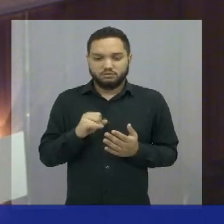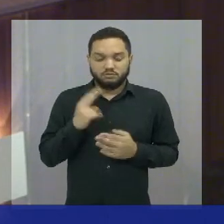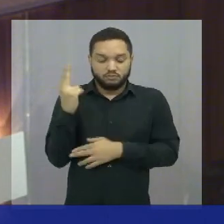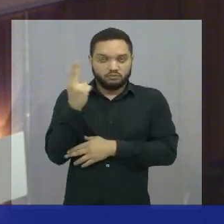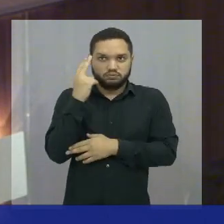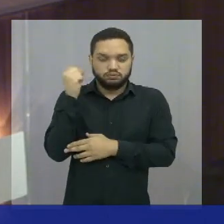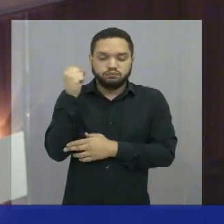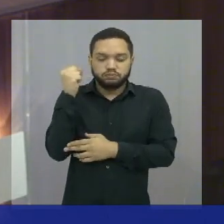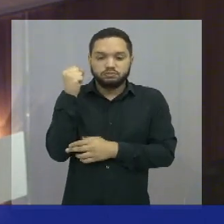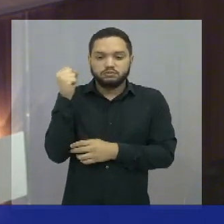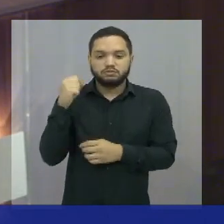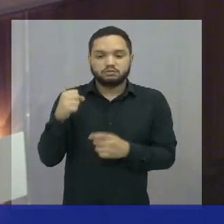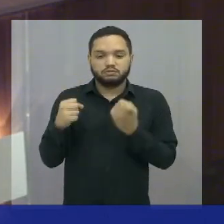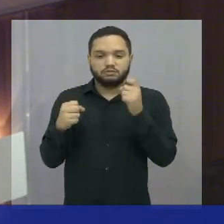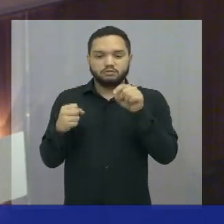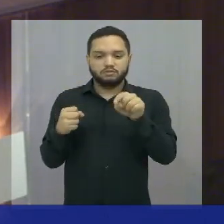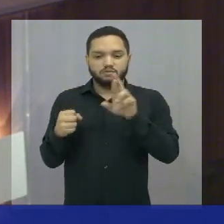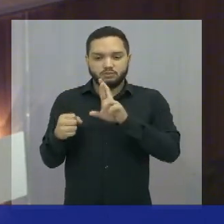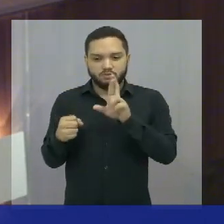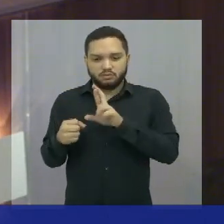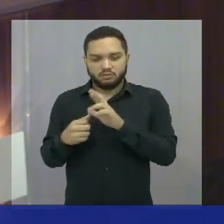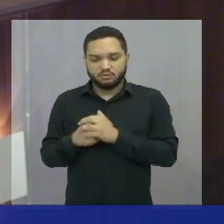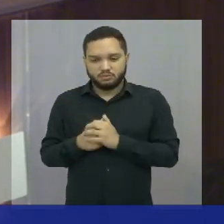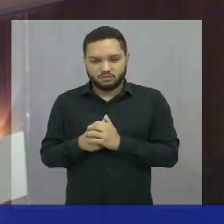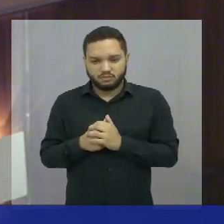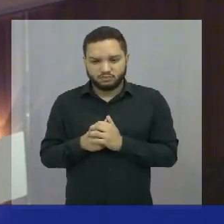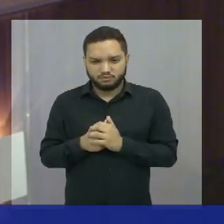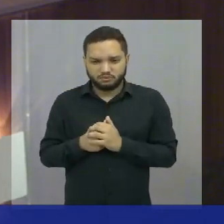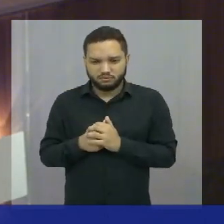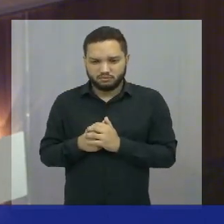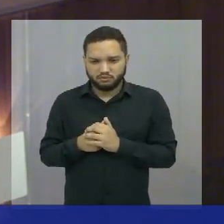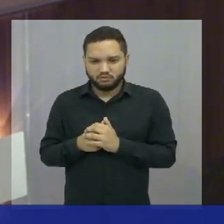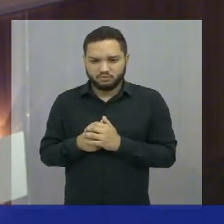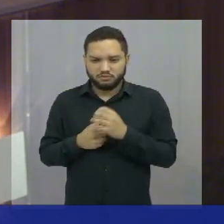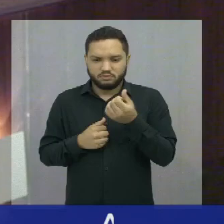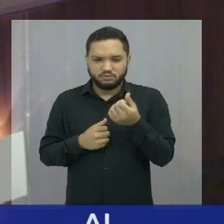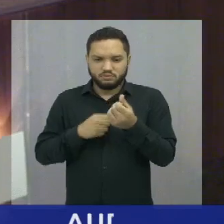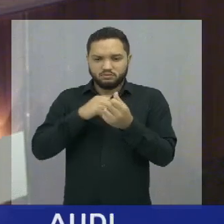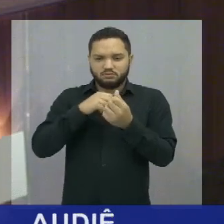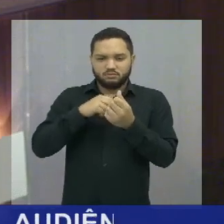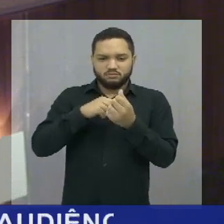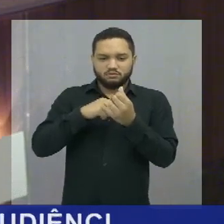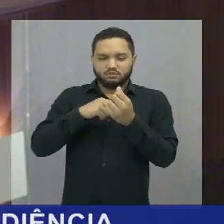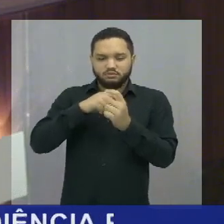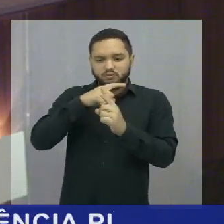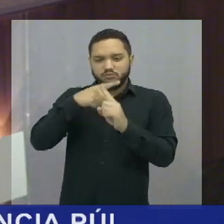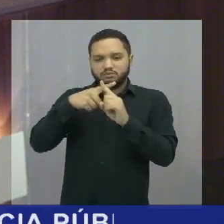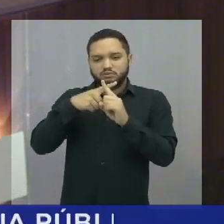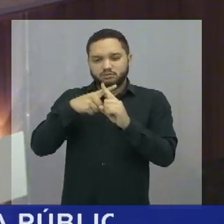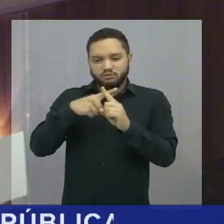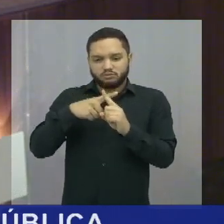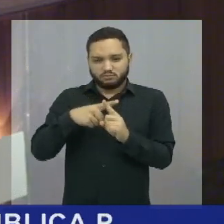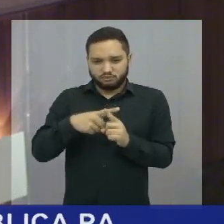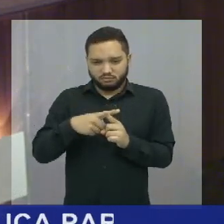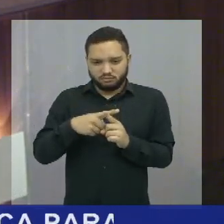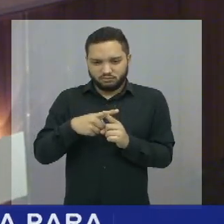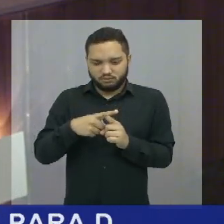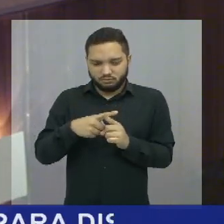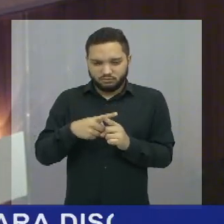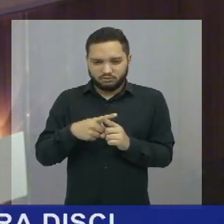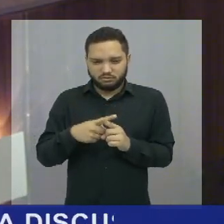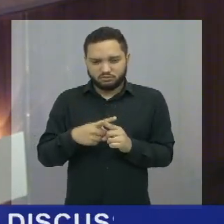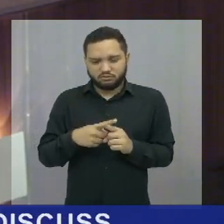se você for multado em R$1.000, tiver 5, 6 agravantes, vai ser 6 vezes mais. Eu acho uma falta de